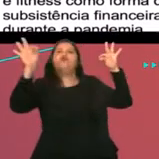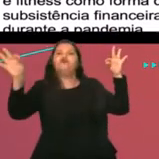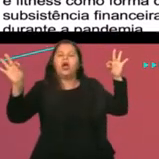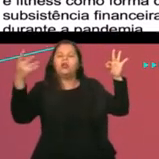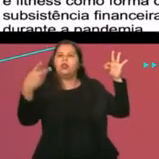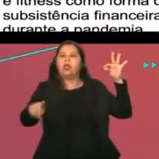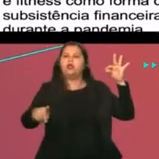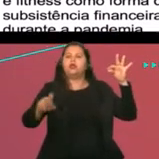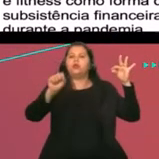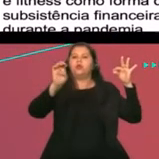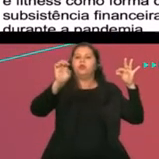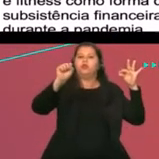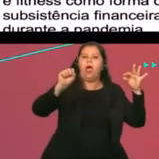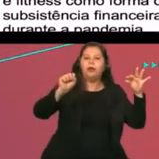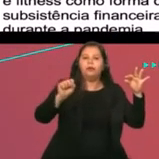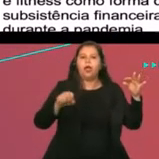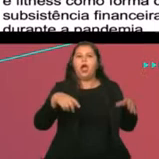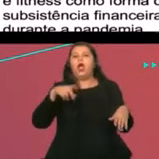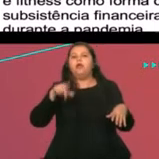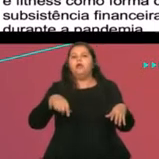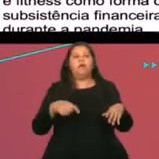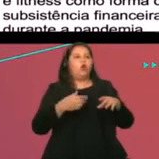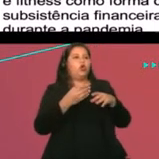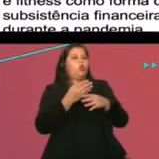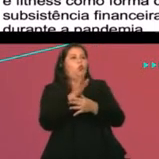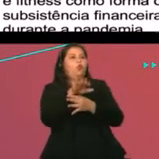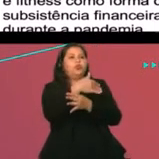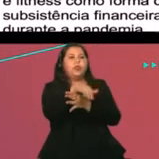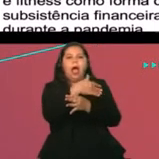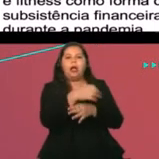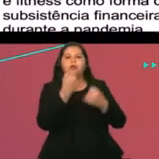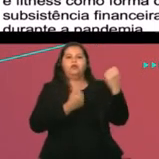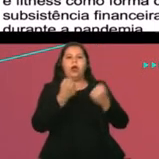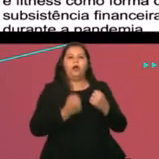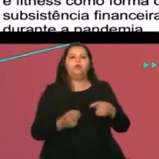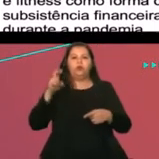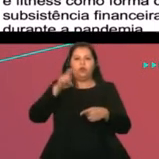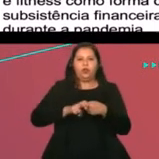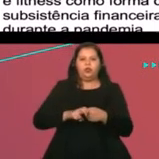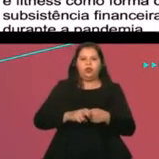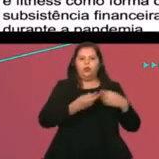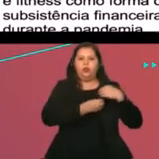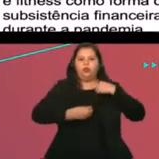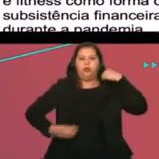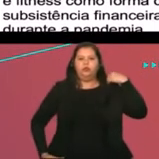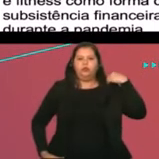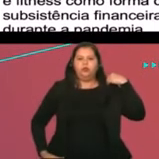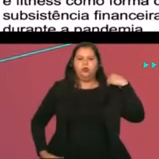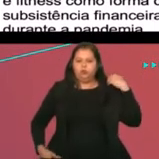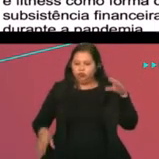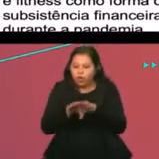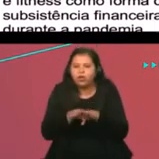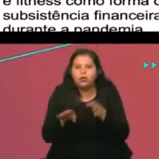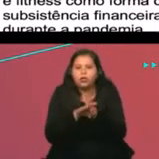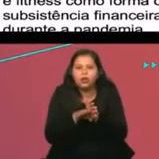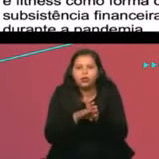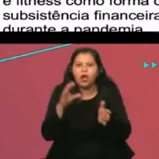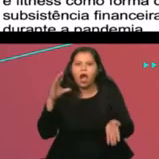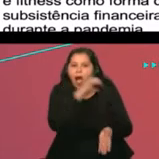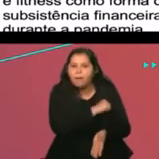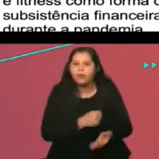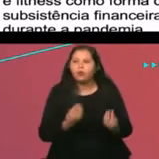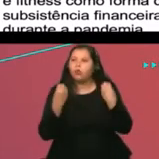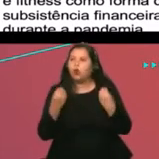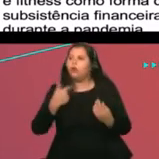daqui para o Sesc não aí vão táxi me buscar você entenda o táxi coloquei o cinto já tava aqui na frente eu podia ter filho andando